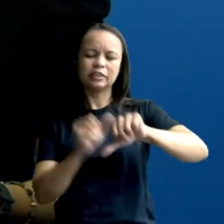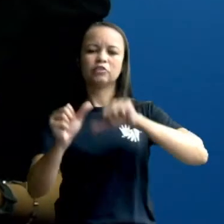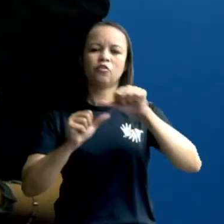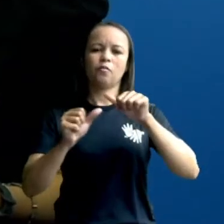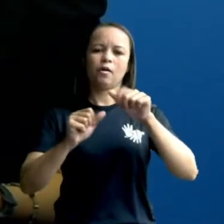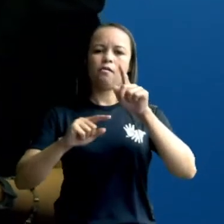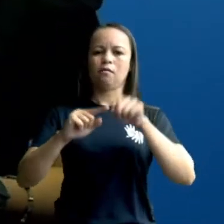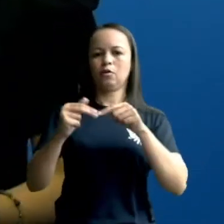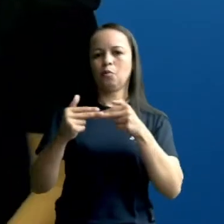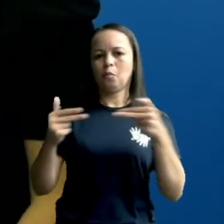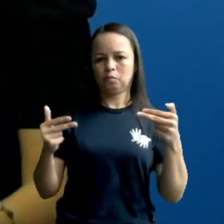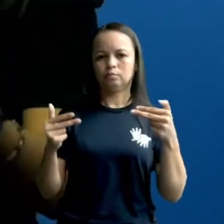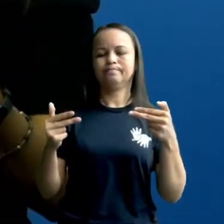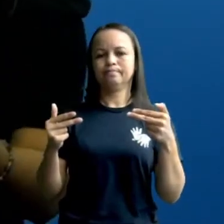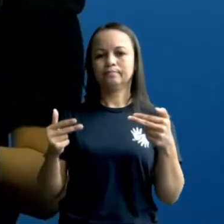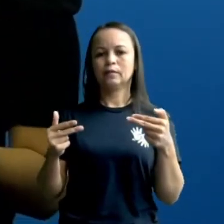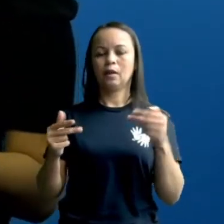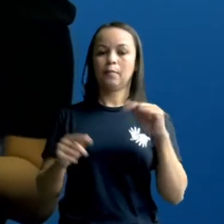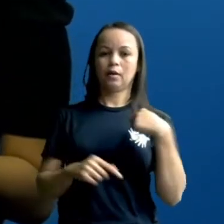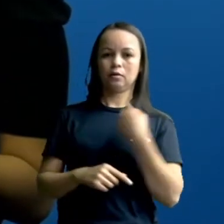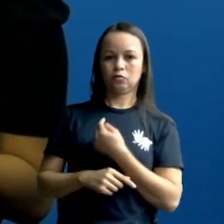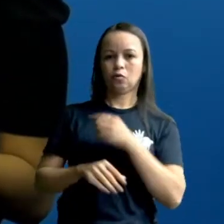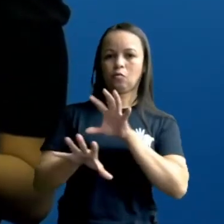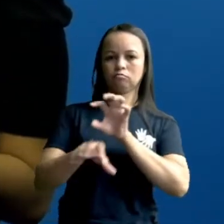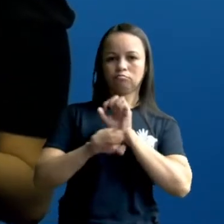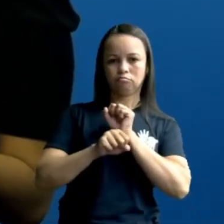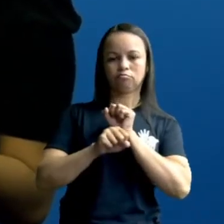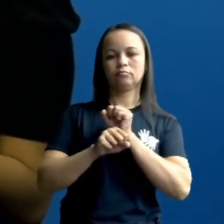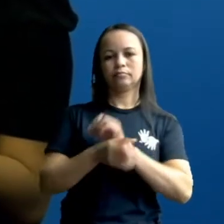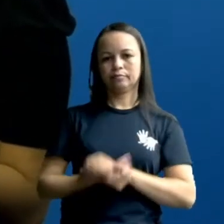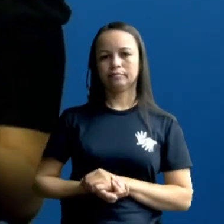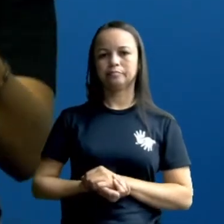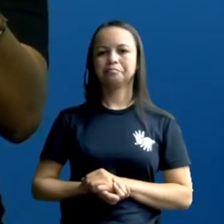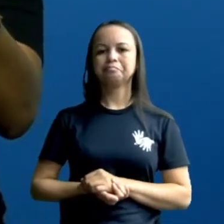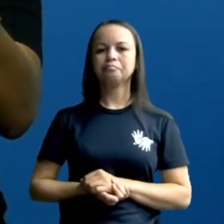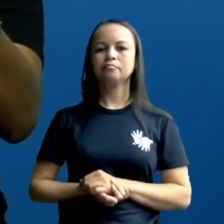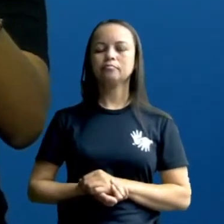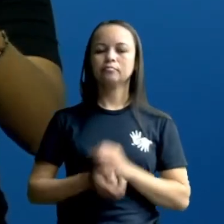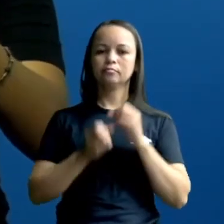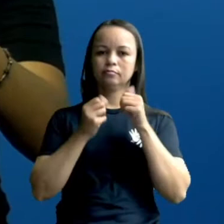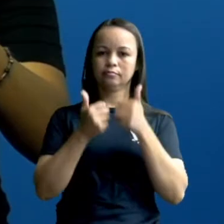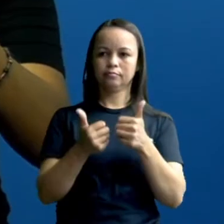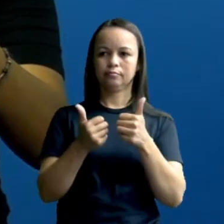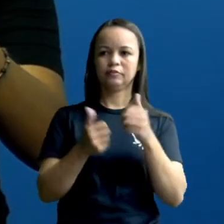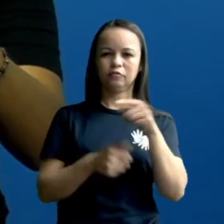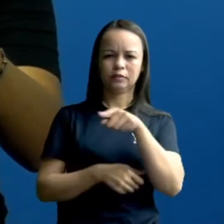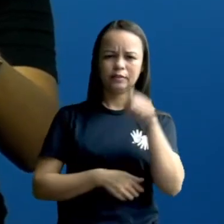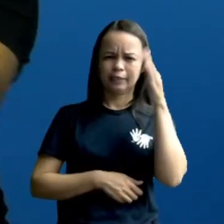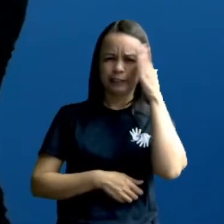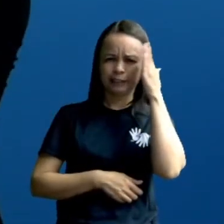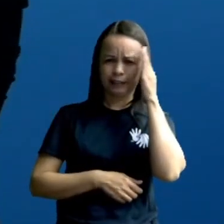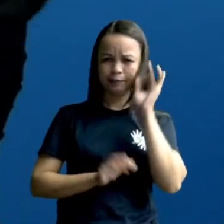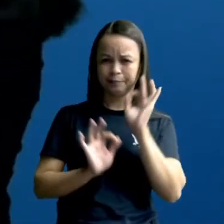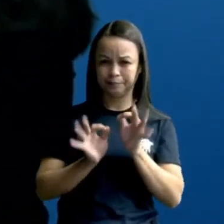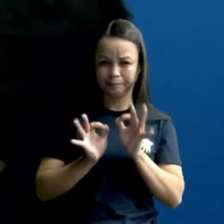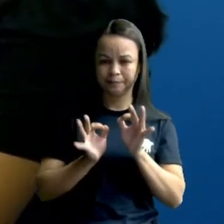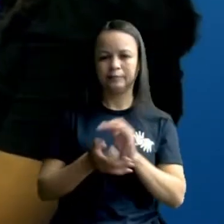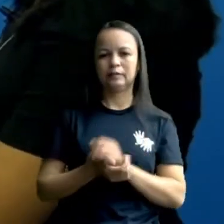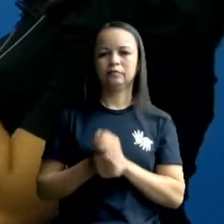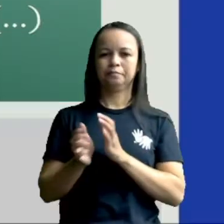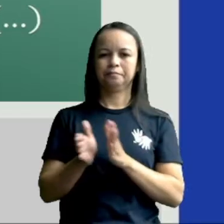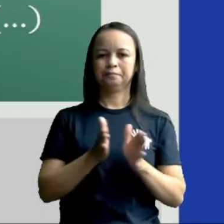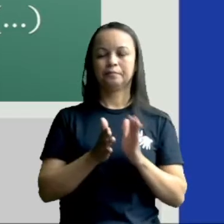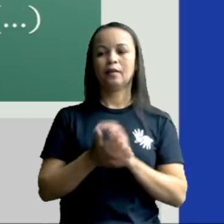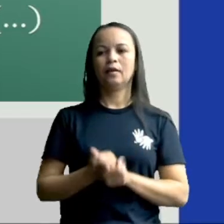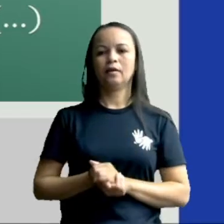um produto, certo? Para o nosso consumo, tá bom? Beleza? Deu para entender direitinho? Vamos lá,